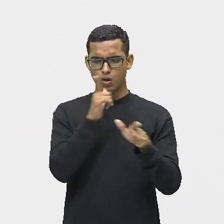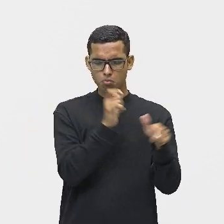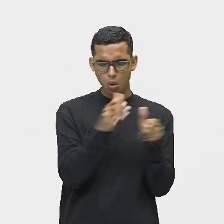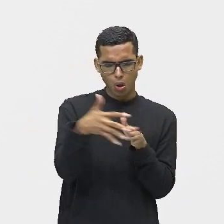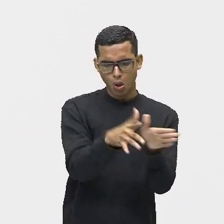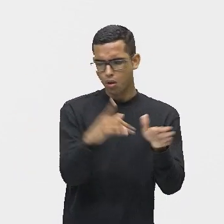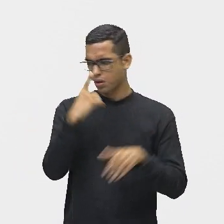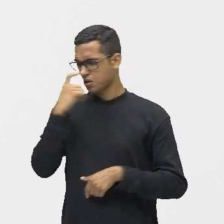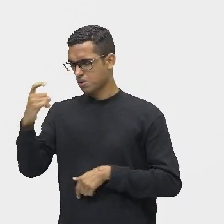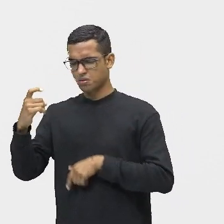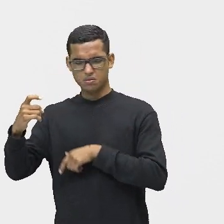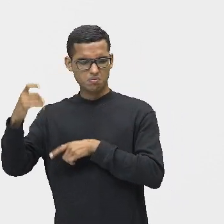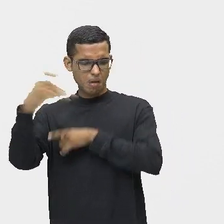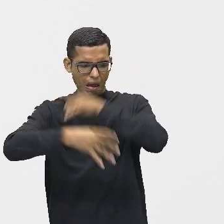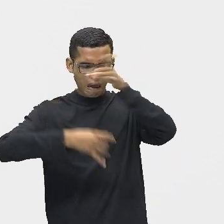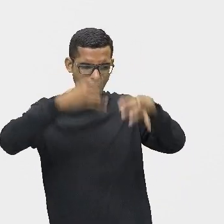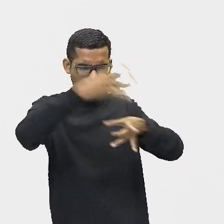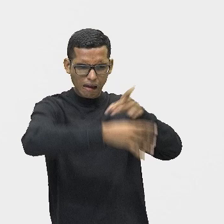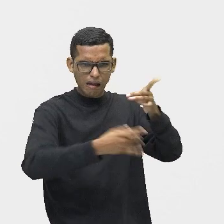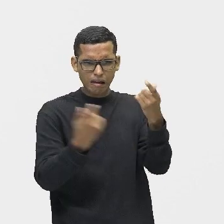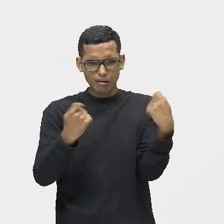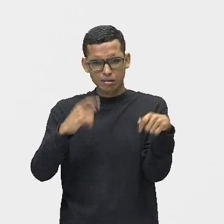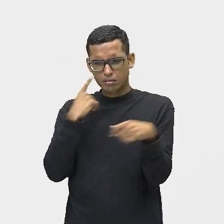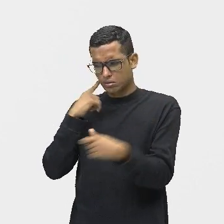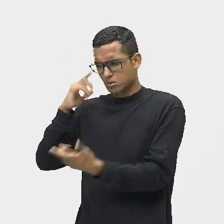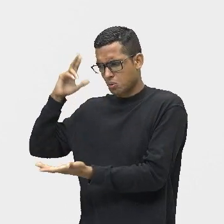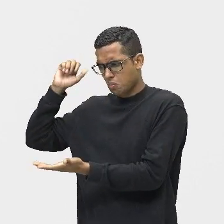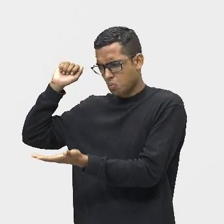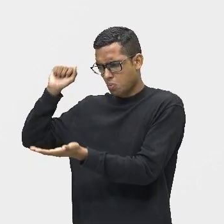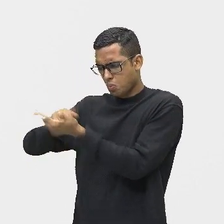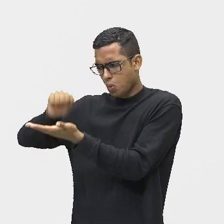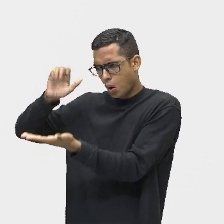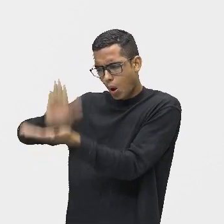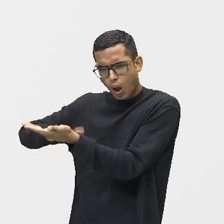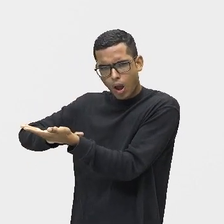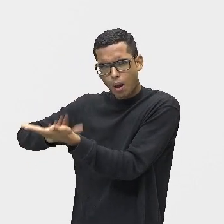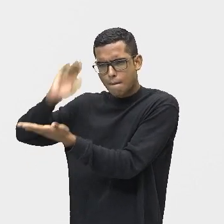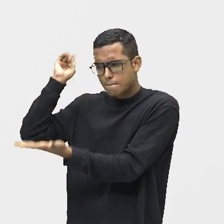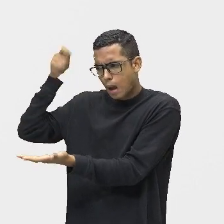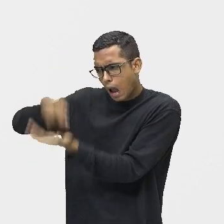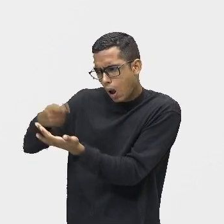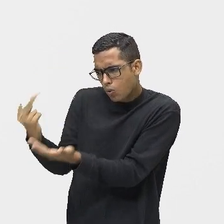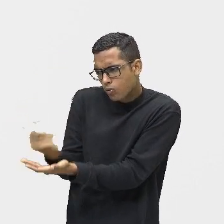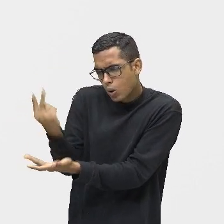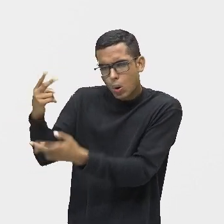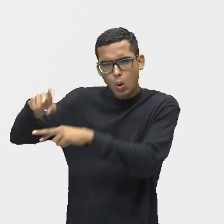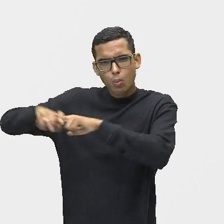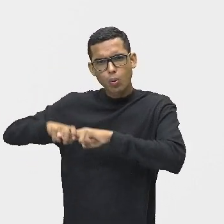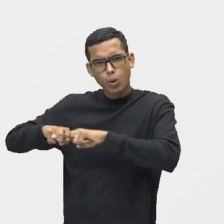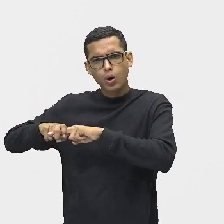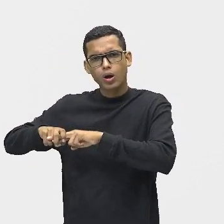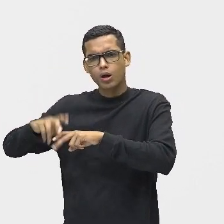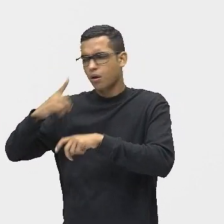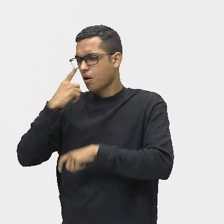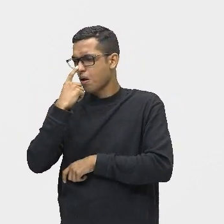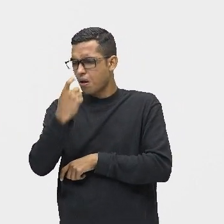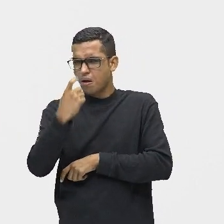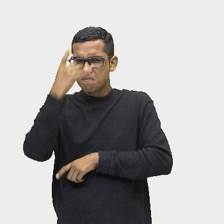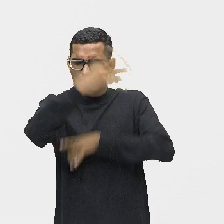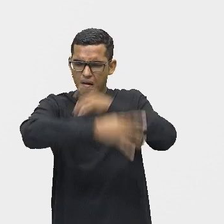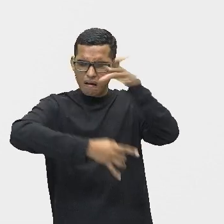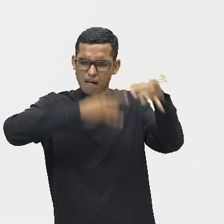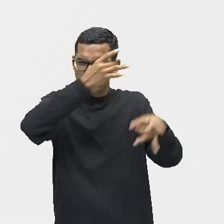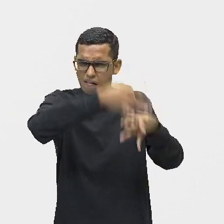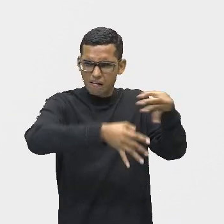uma multa, pagar um valor, certo? Porque estão sujando o rio? Seria uma questão de debate,